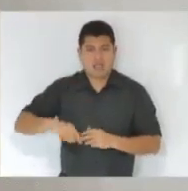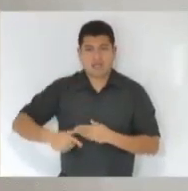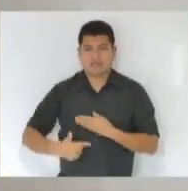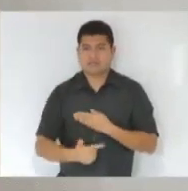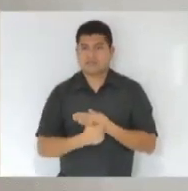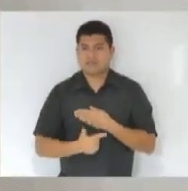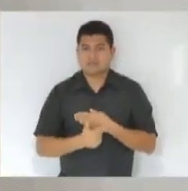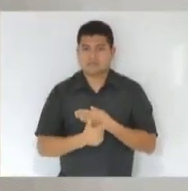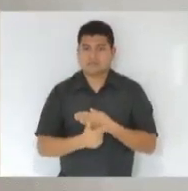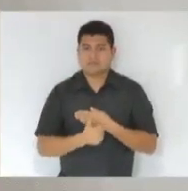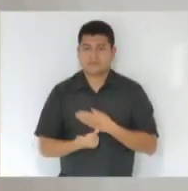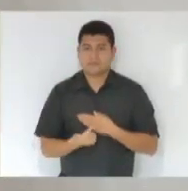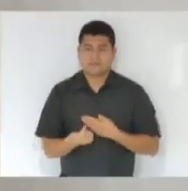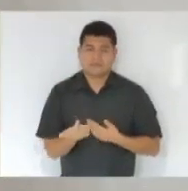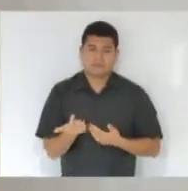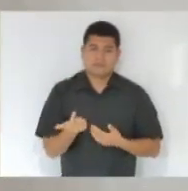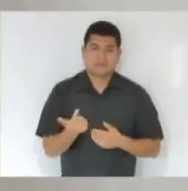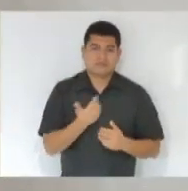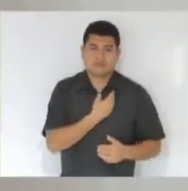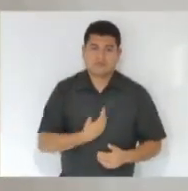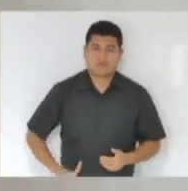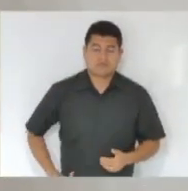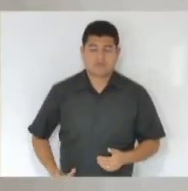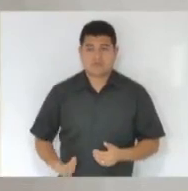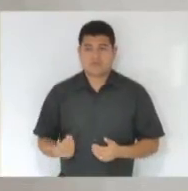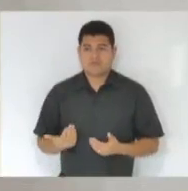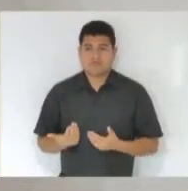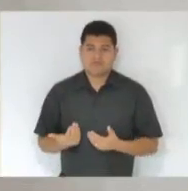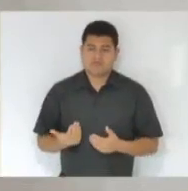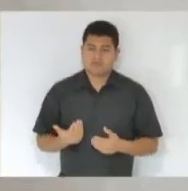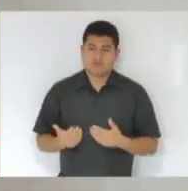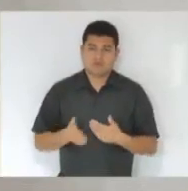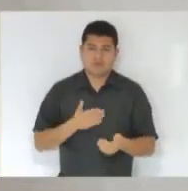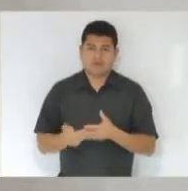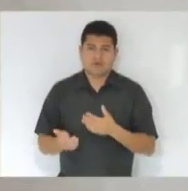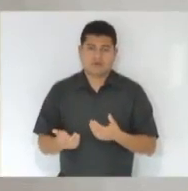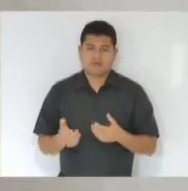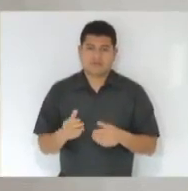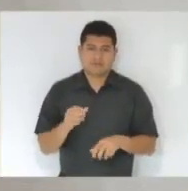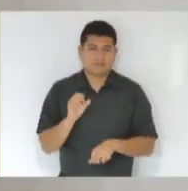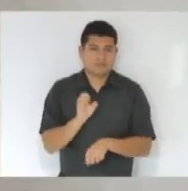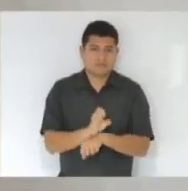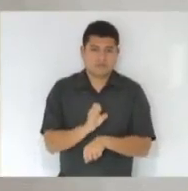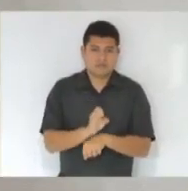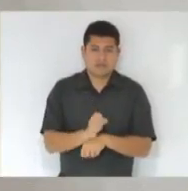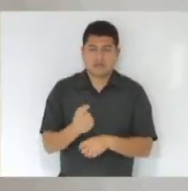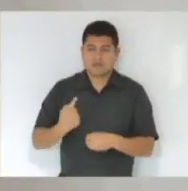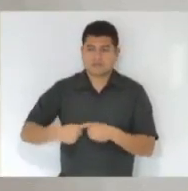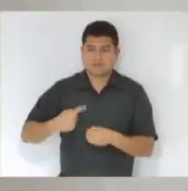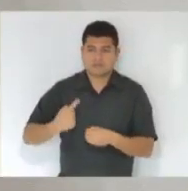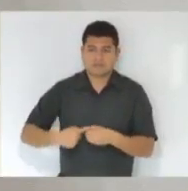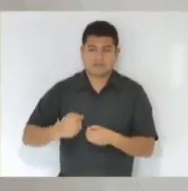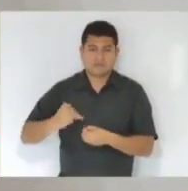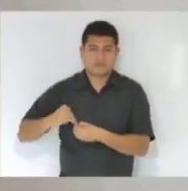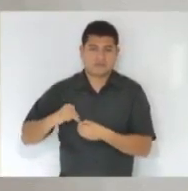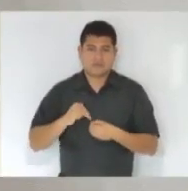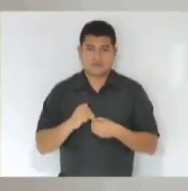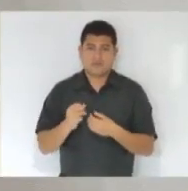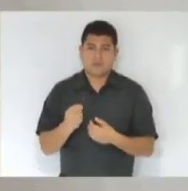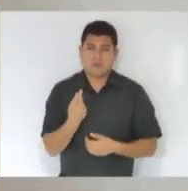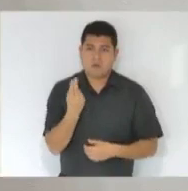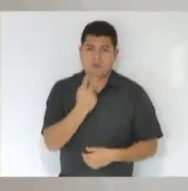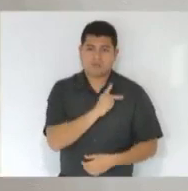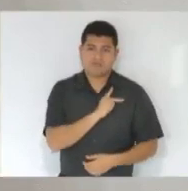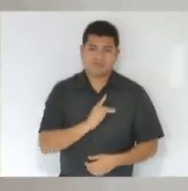esfera local, estadual ou nacional. Mas o fato é que, em 2013, ainda quando a presidenta Dilma governava